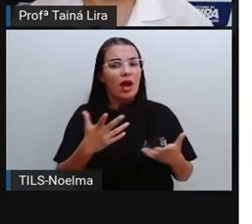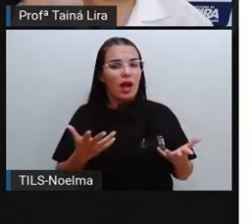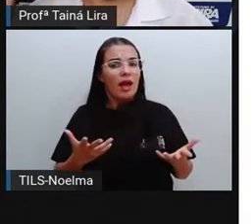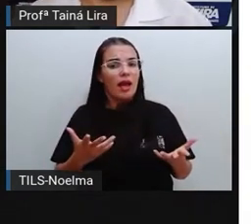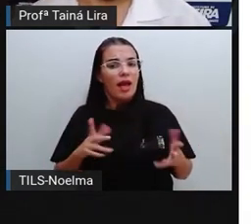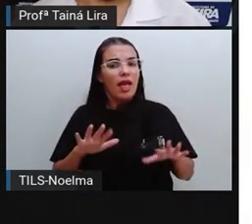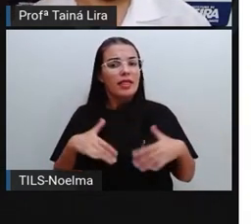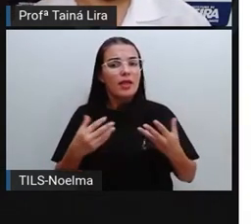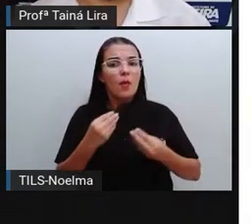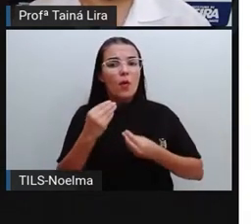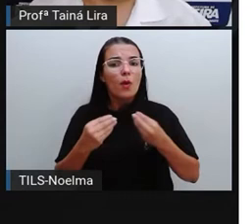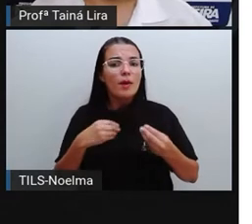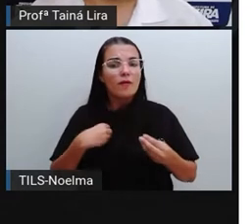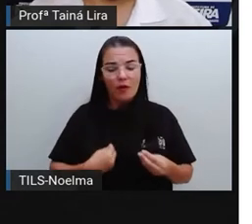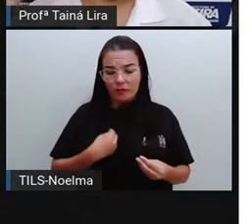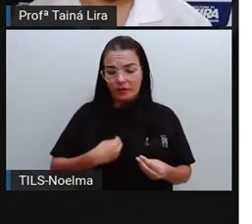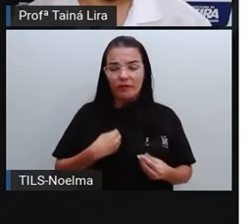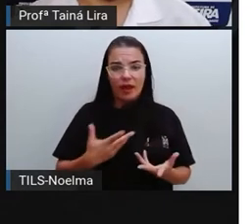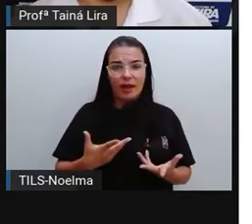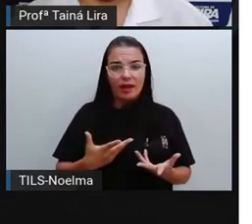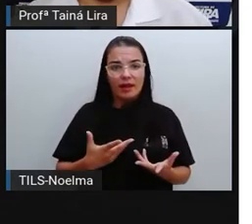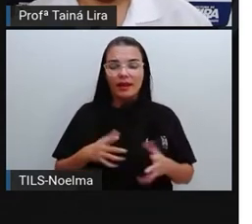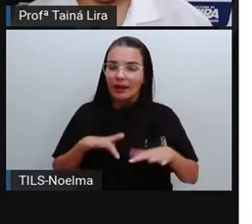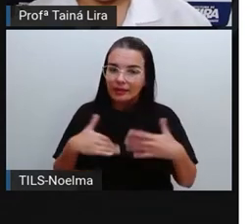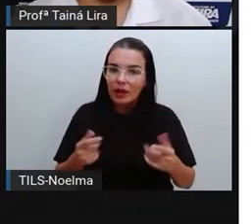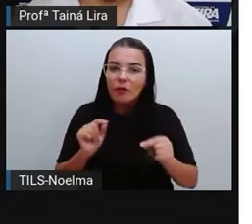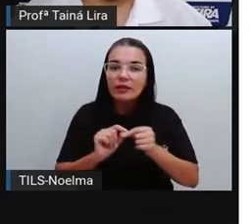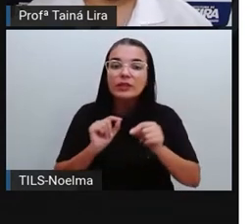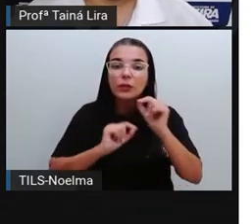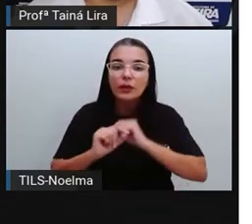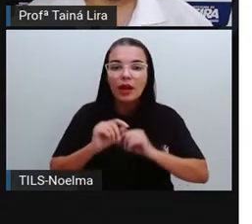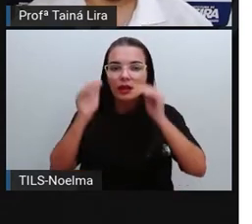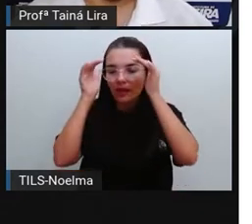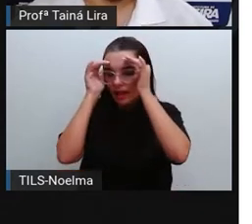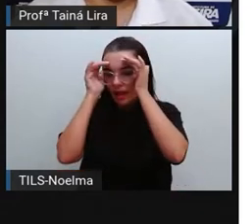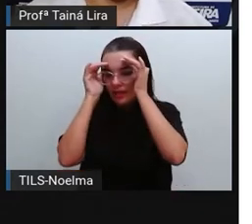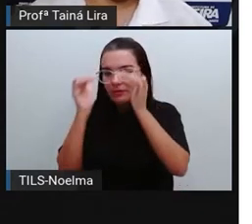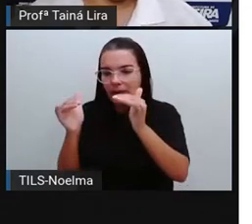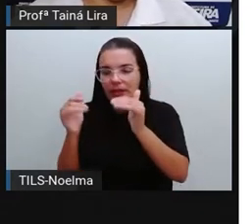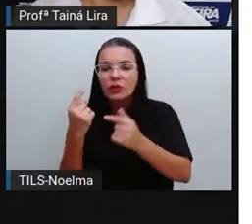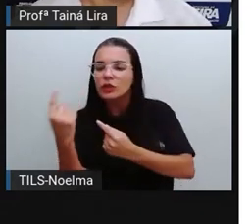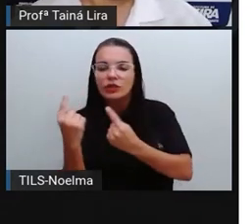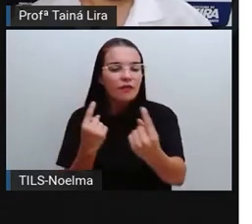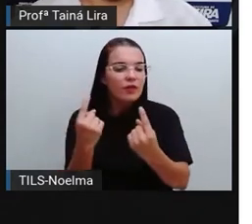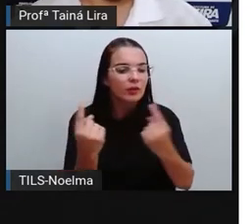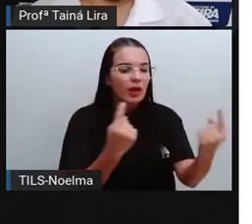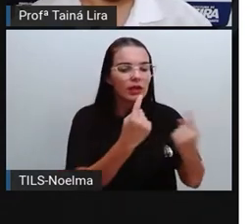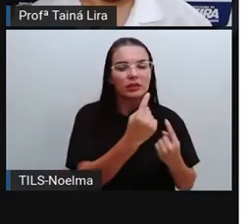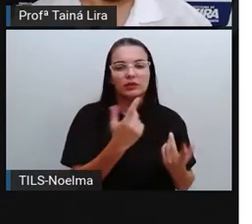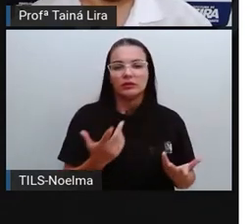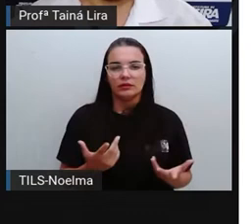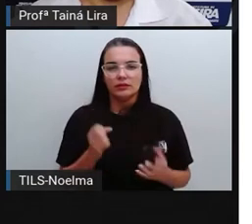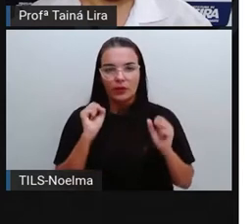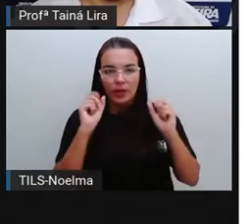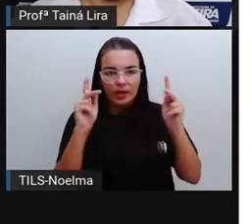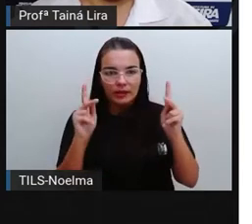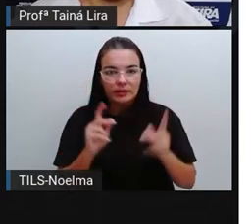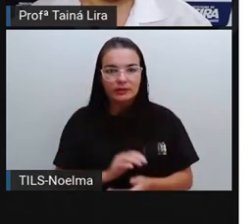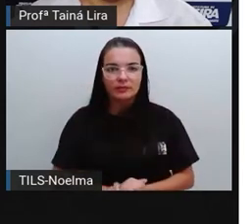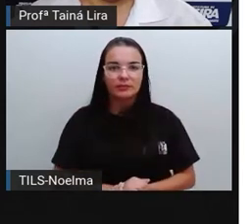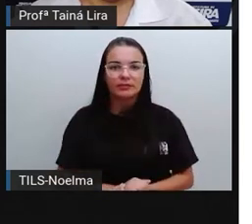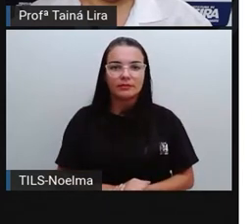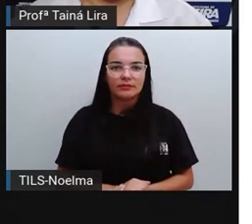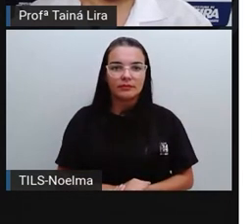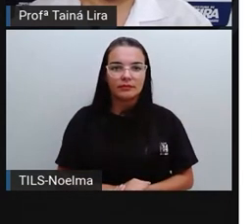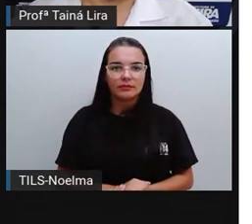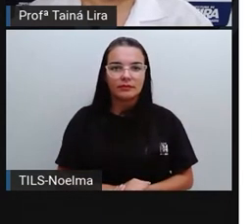posso conviver com tudo isso respeitando? É a individualidade dele, tá bom?